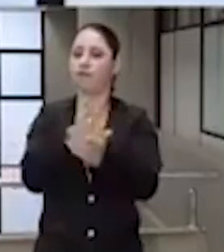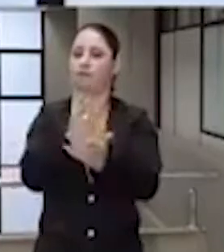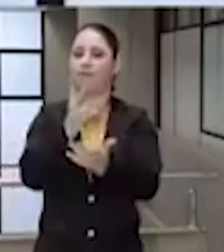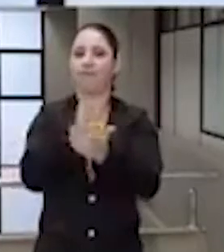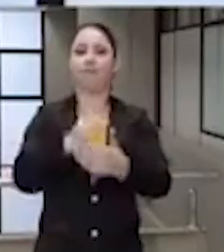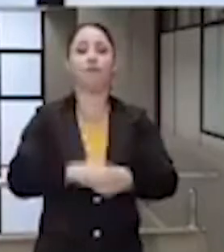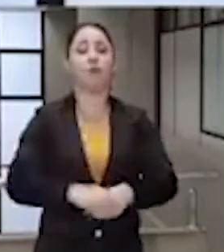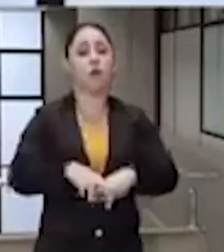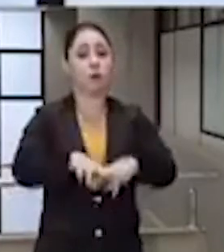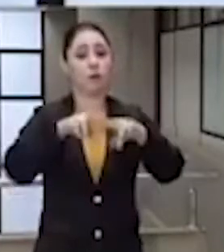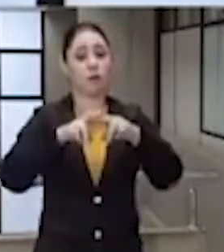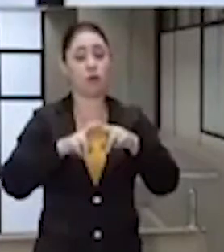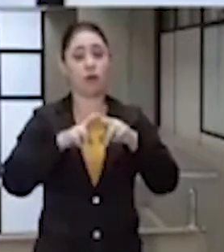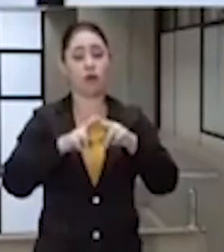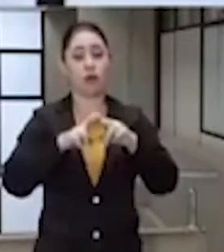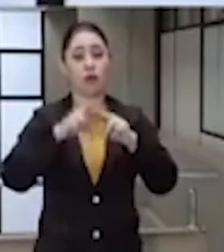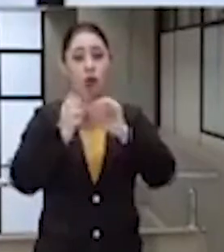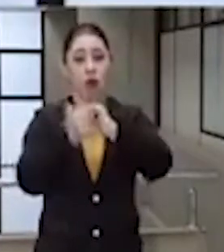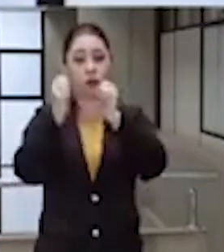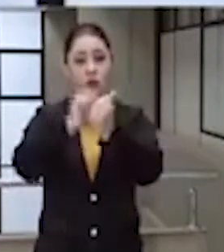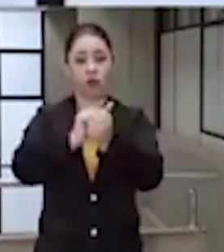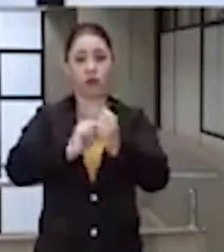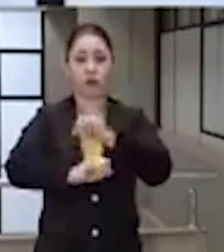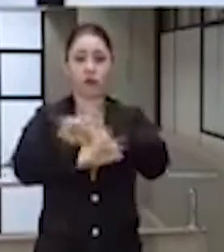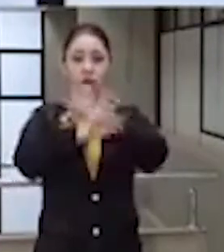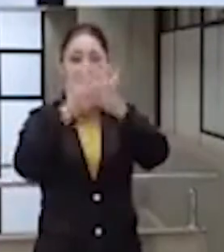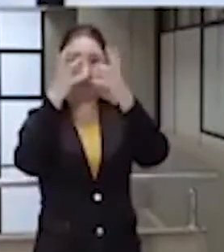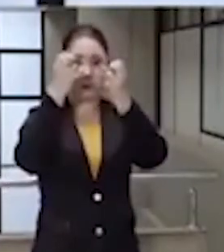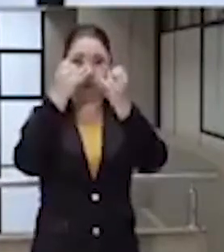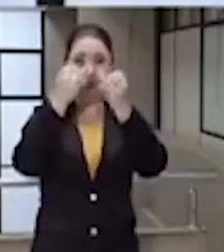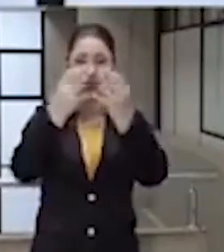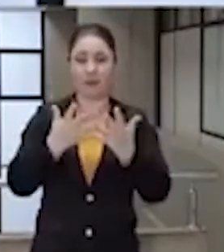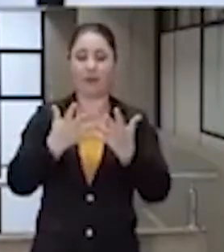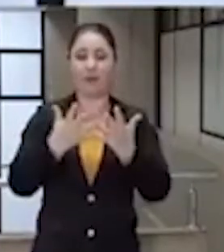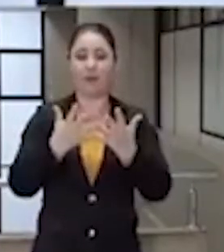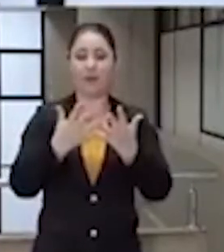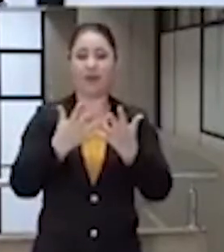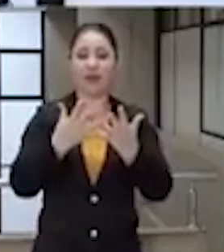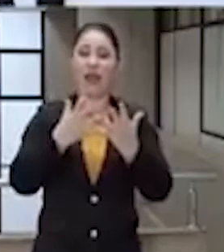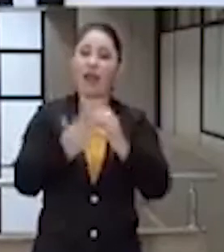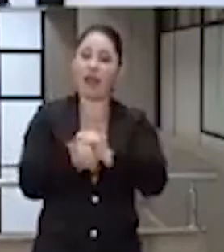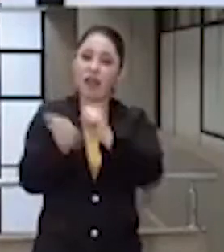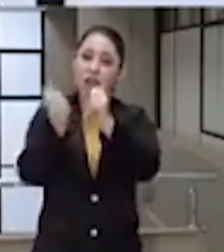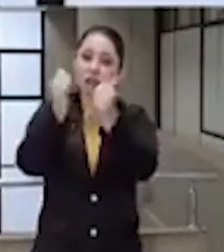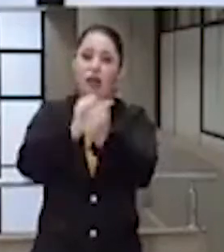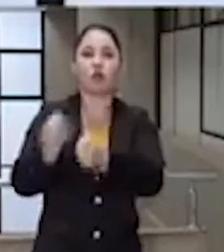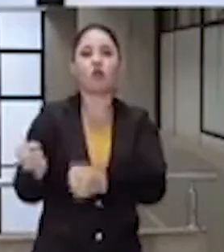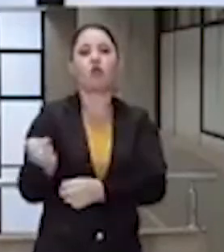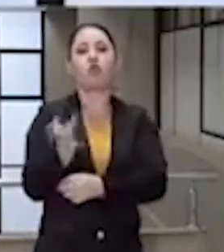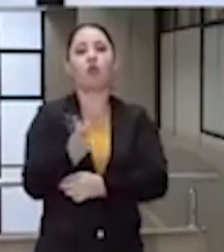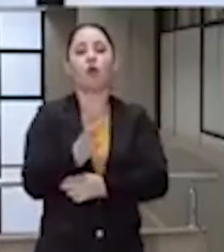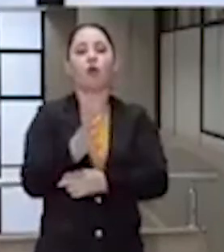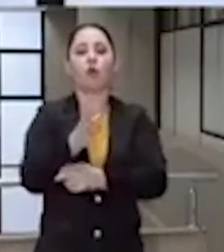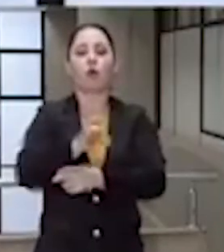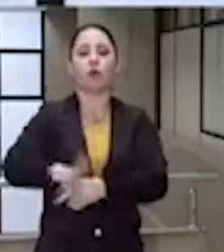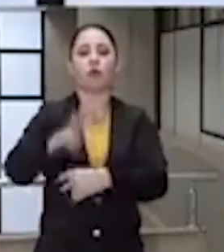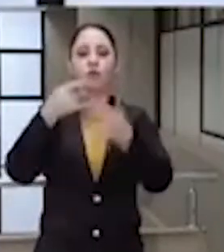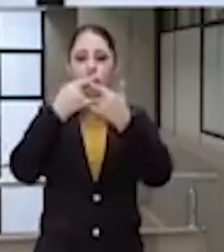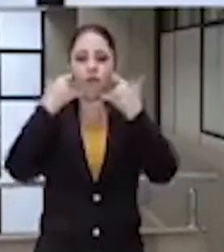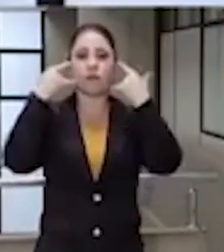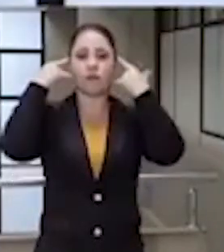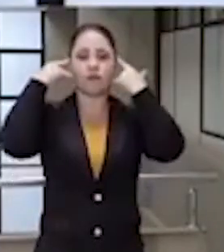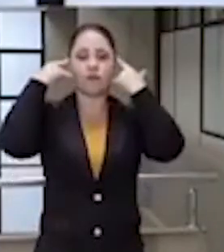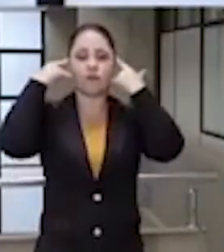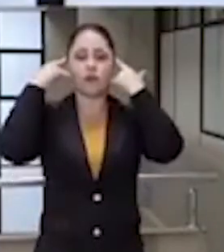continua. E por isso a gente te atualiza agora, tendo que justamente aí se adaptar novamente às máscaras, a gente